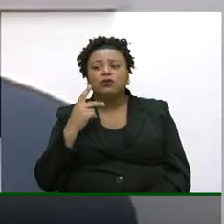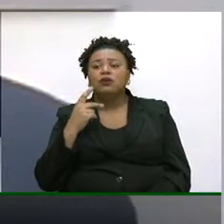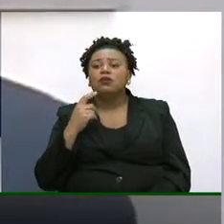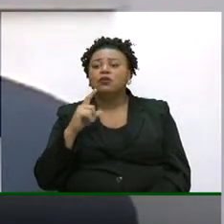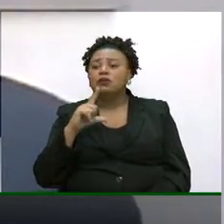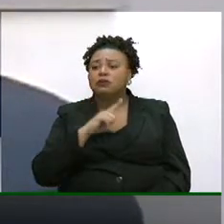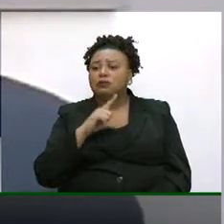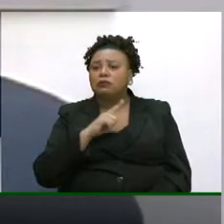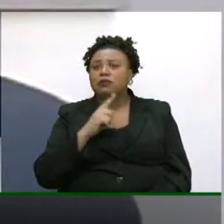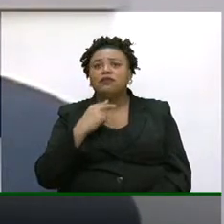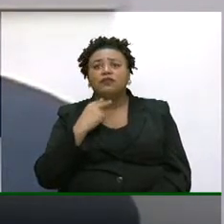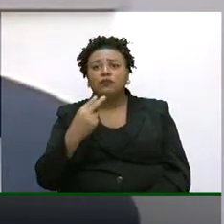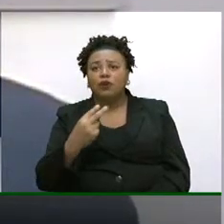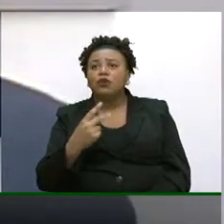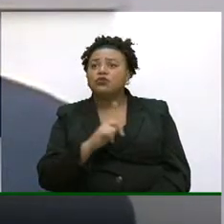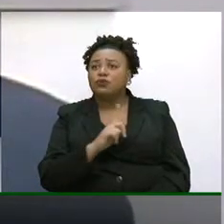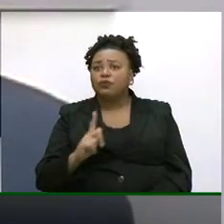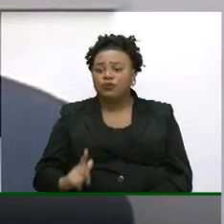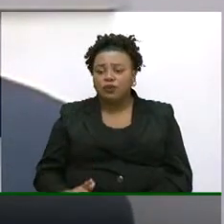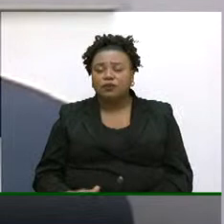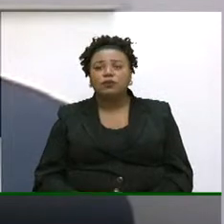foram ouvidos pelo governo,